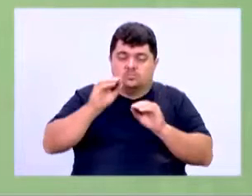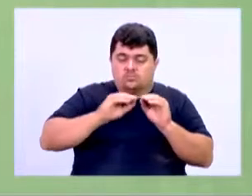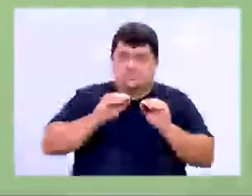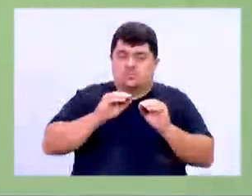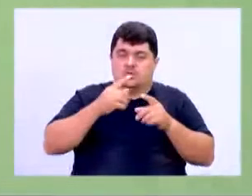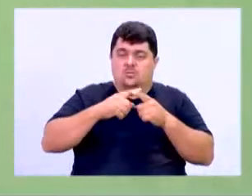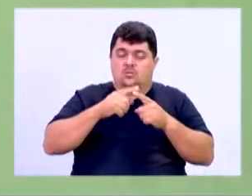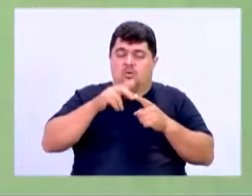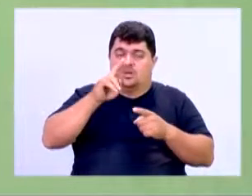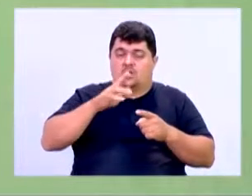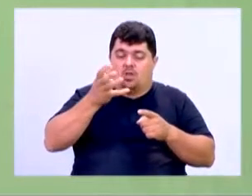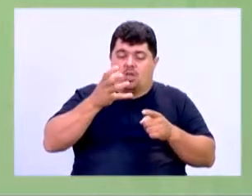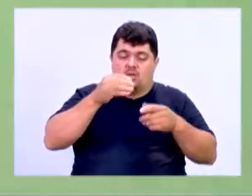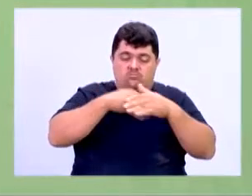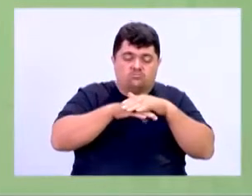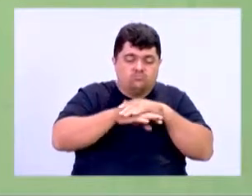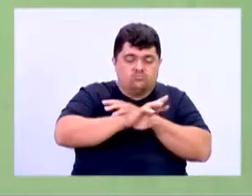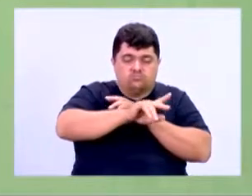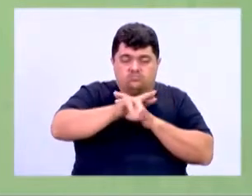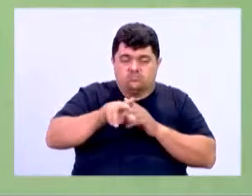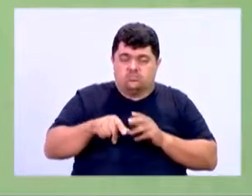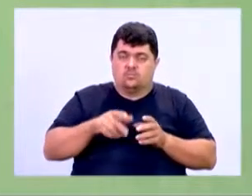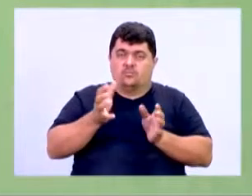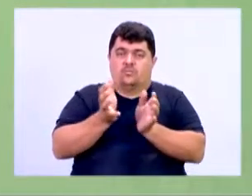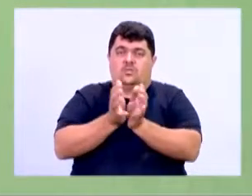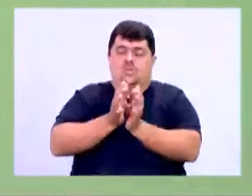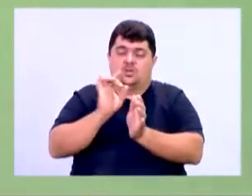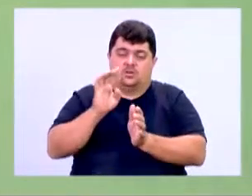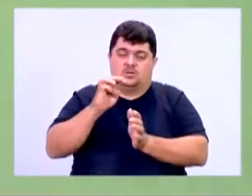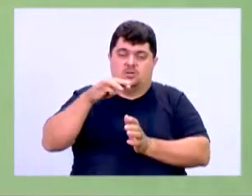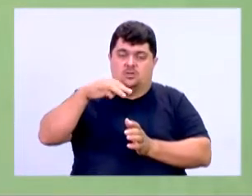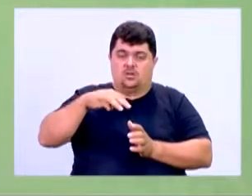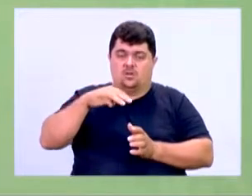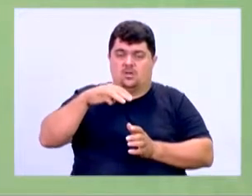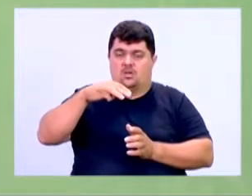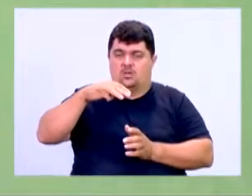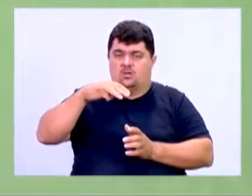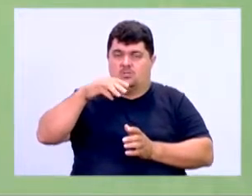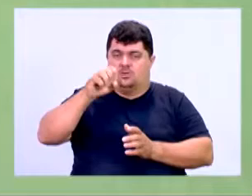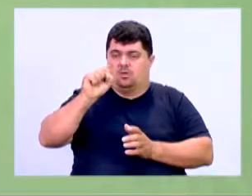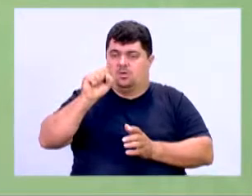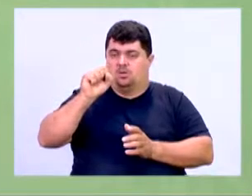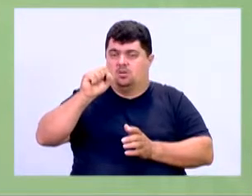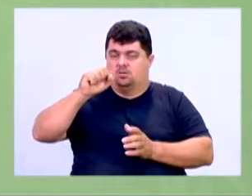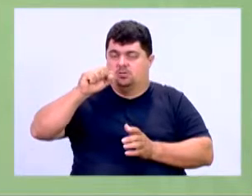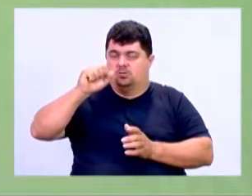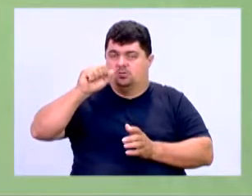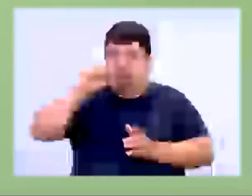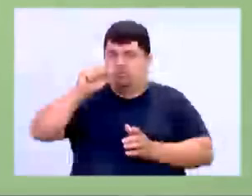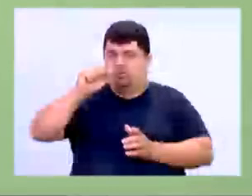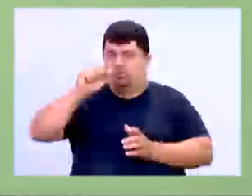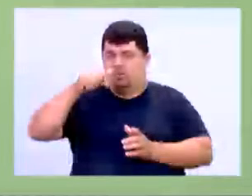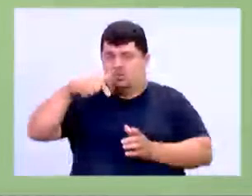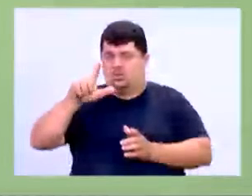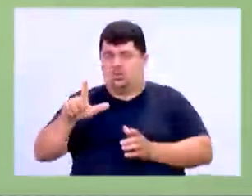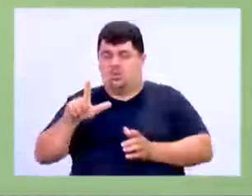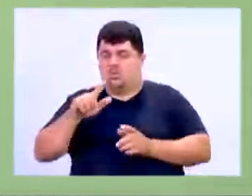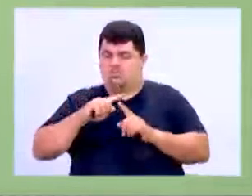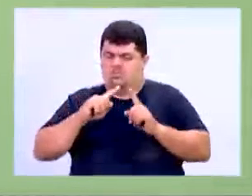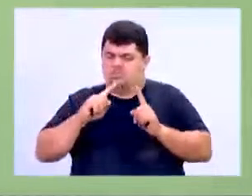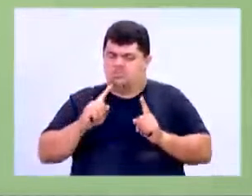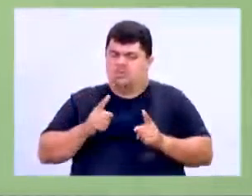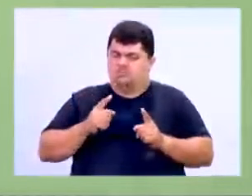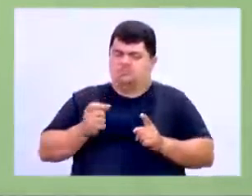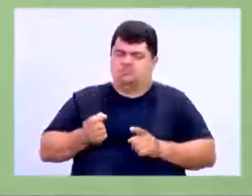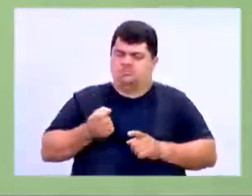determinado fim. A princípio, o grupo iria utilizar o MSQL, mas se percebeu que